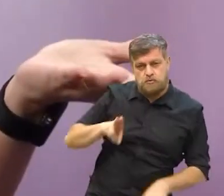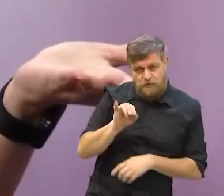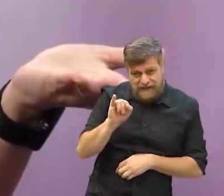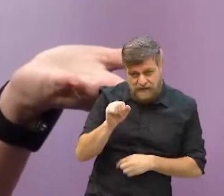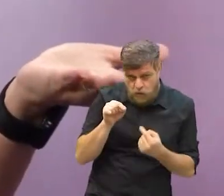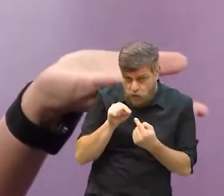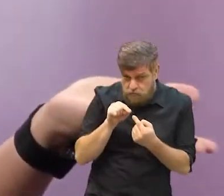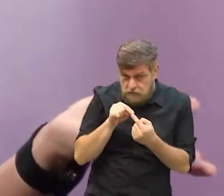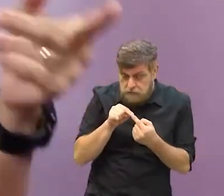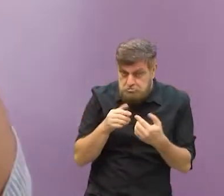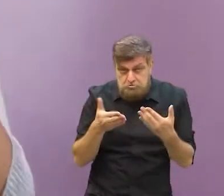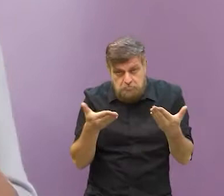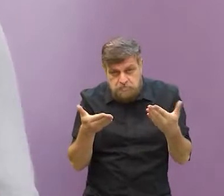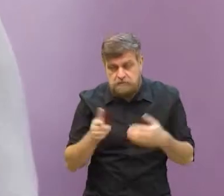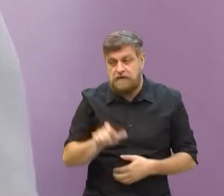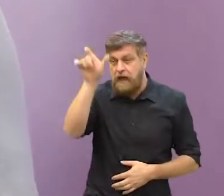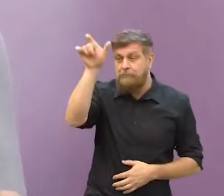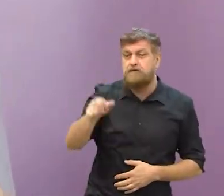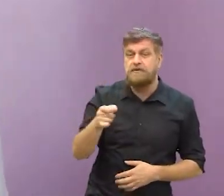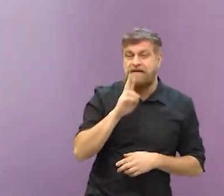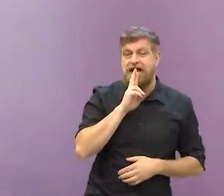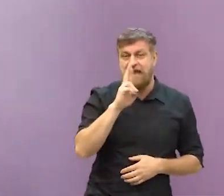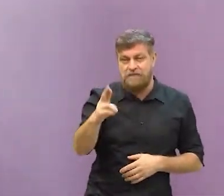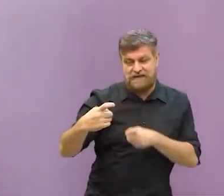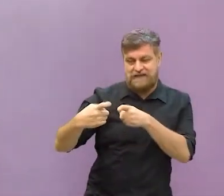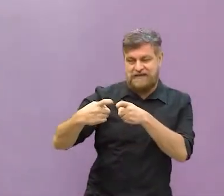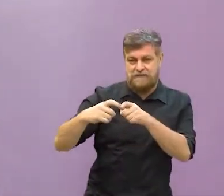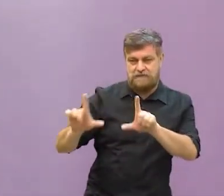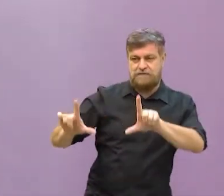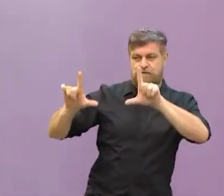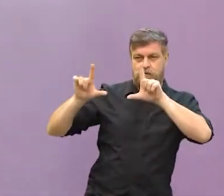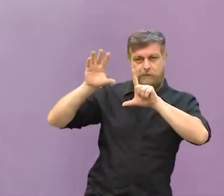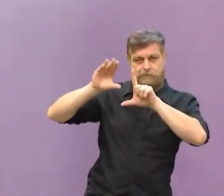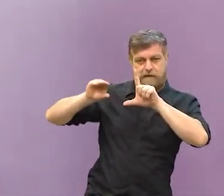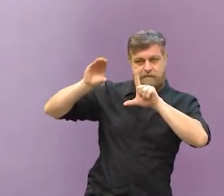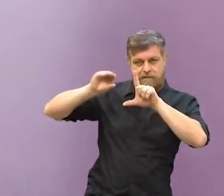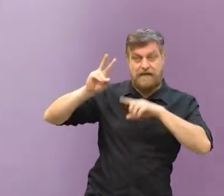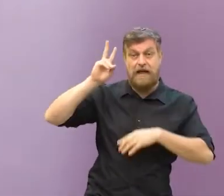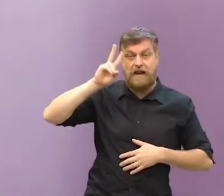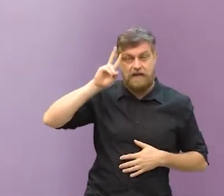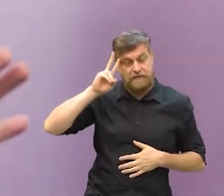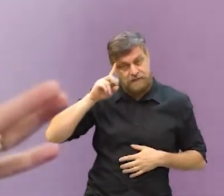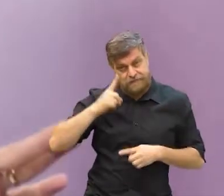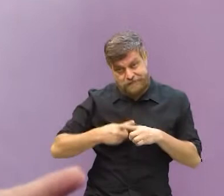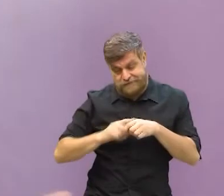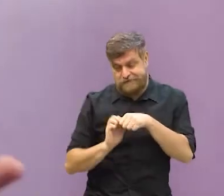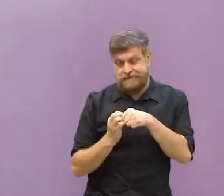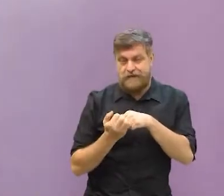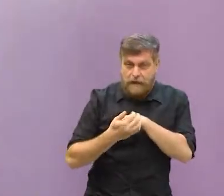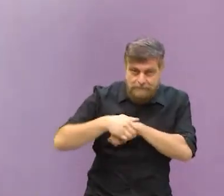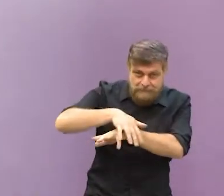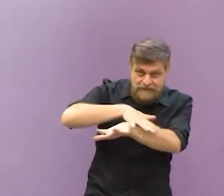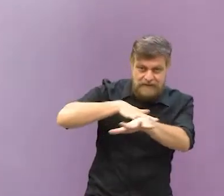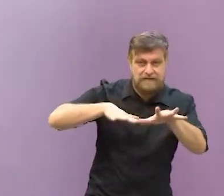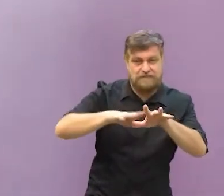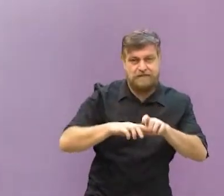alguma relação? Pois é, quem vai dizer se sim ou não é o médico que está aqui comigo na tela, lembrando sempre que por causa da pandemia a